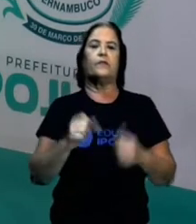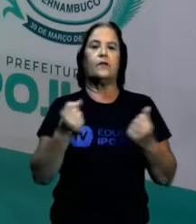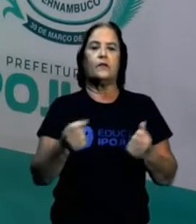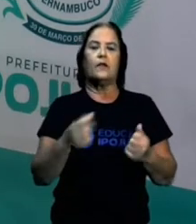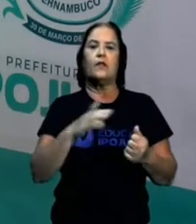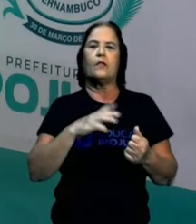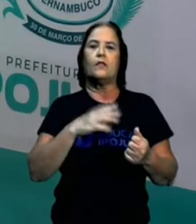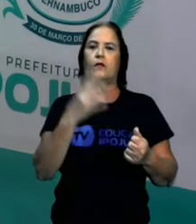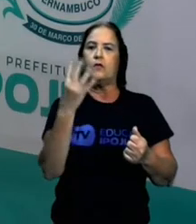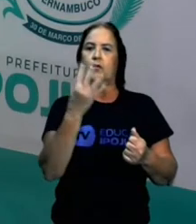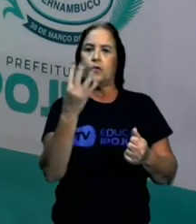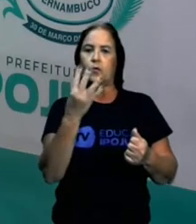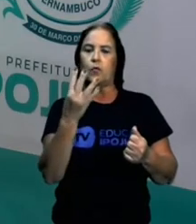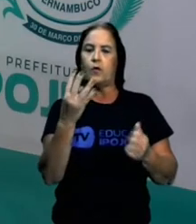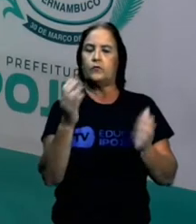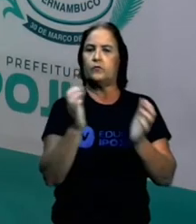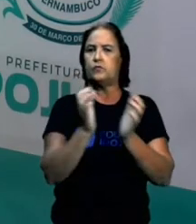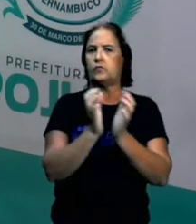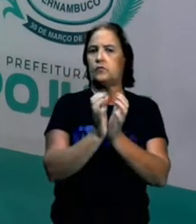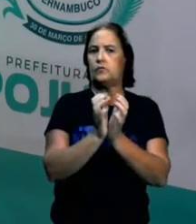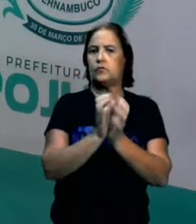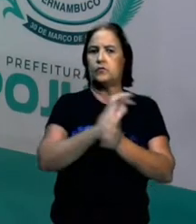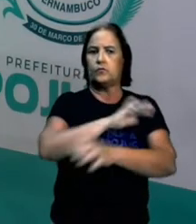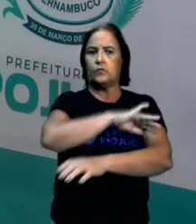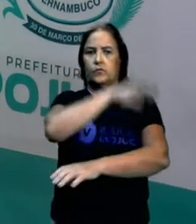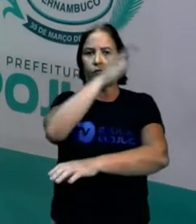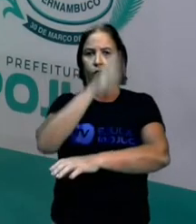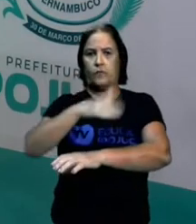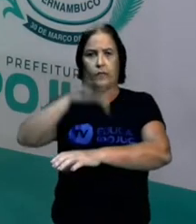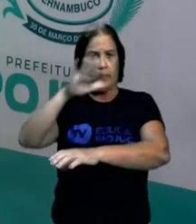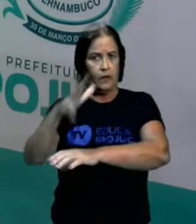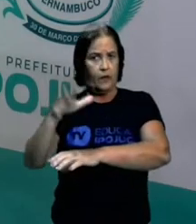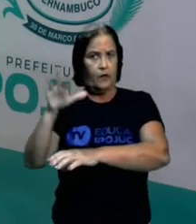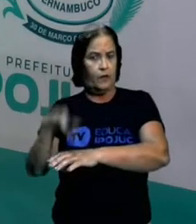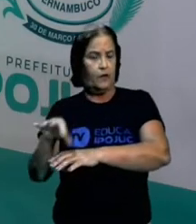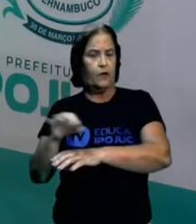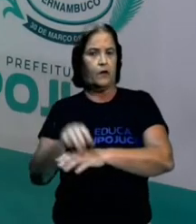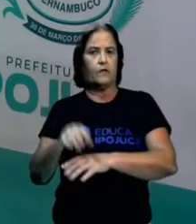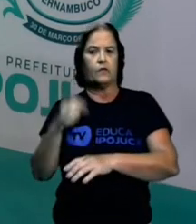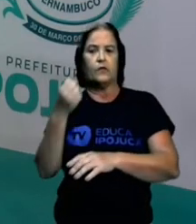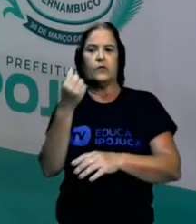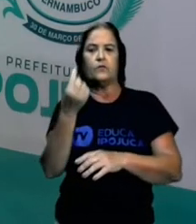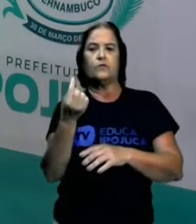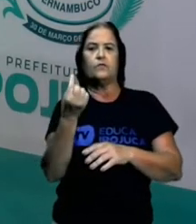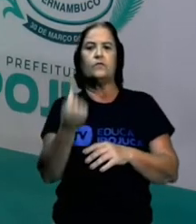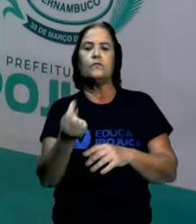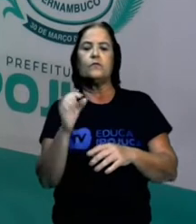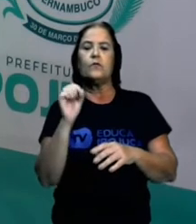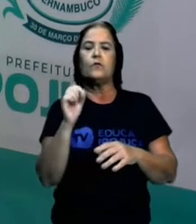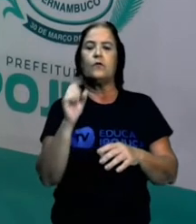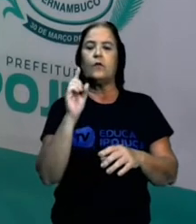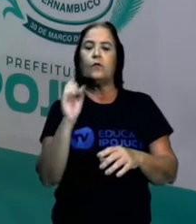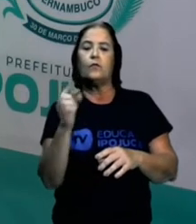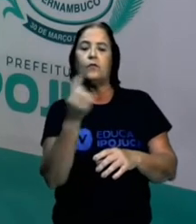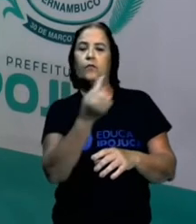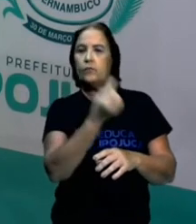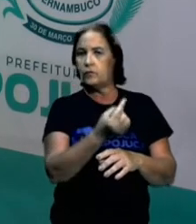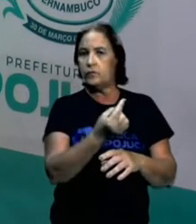quatro grandes conjuntos de relevo, que se distinguem um do outro pela